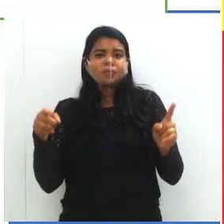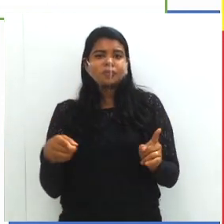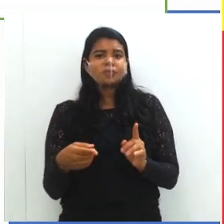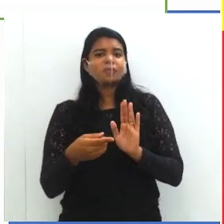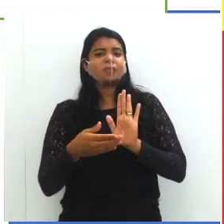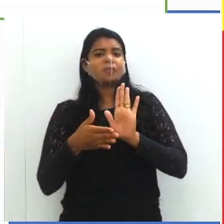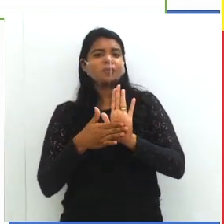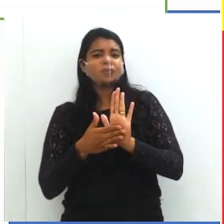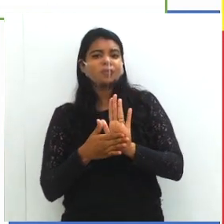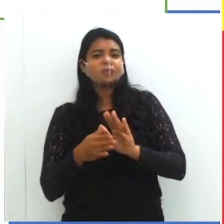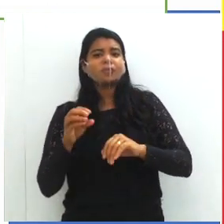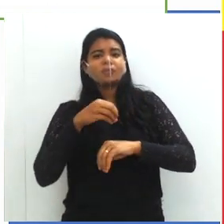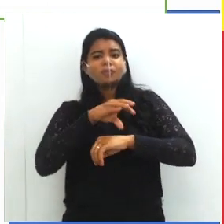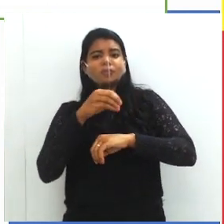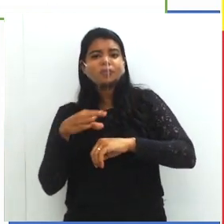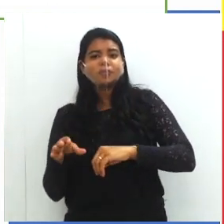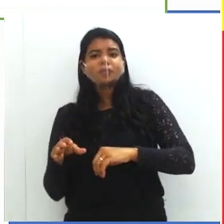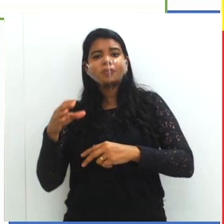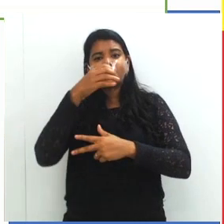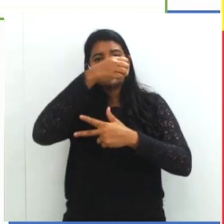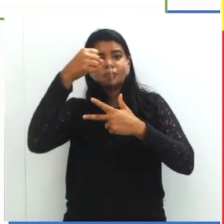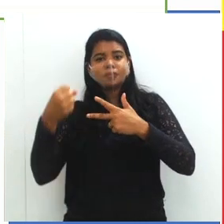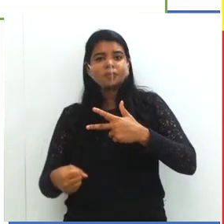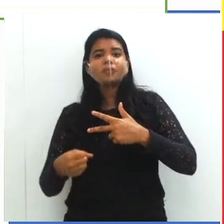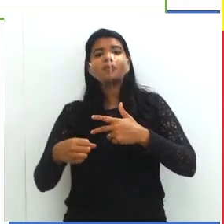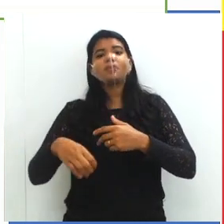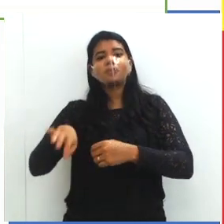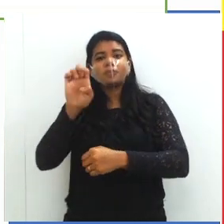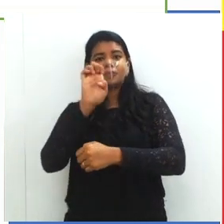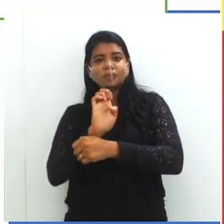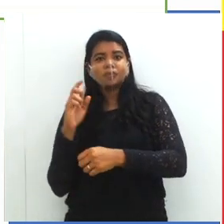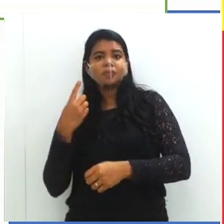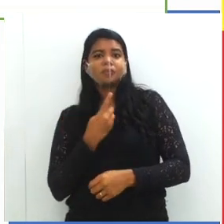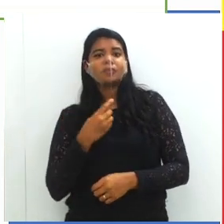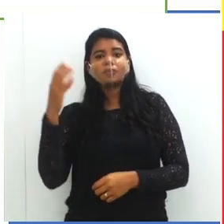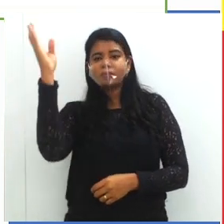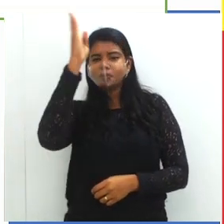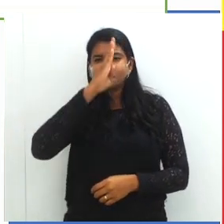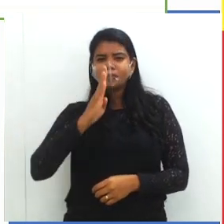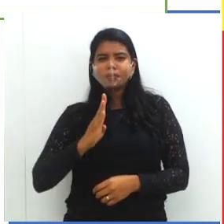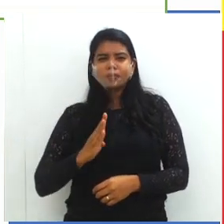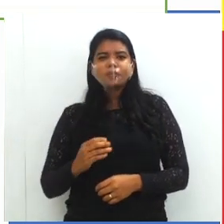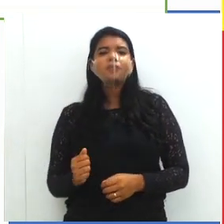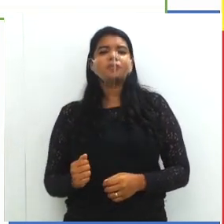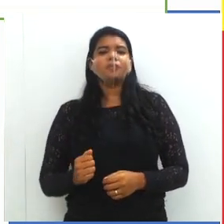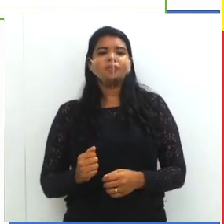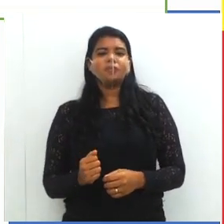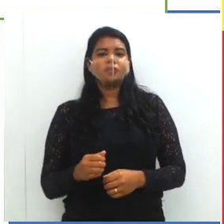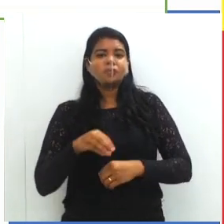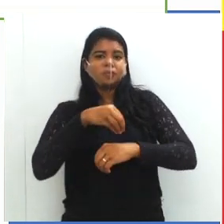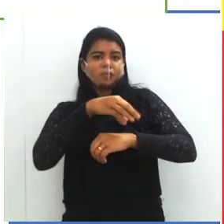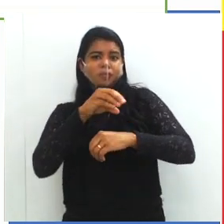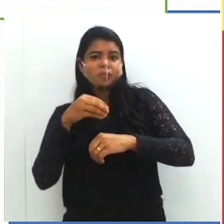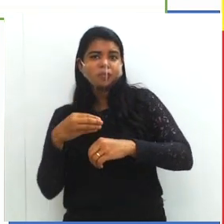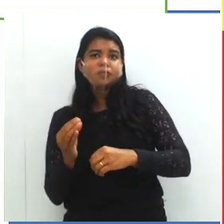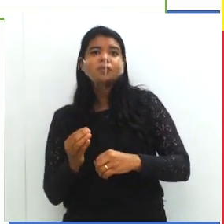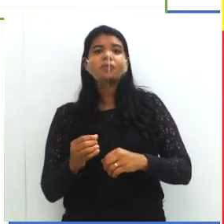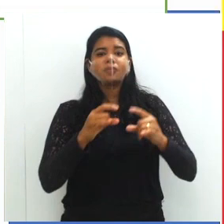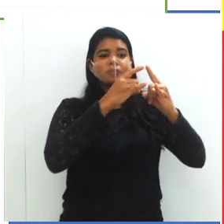programas adotados pelo Estado, no caso nosso, o Brasil, no cumprimento de suas